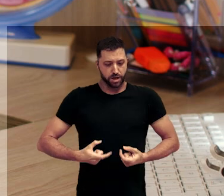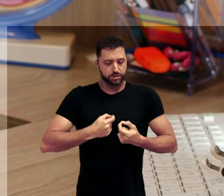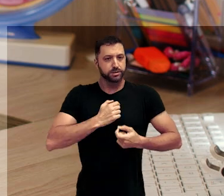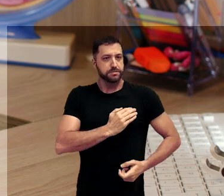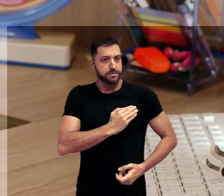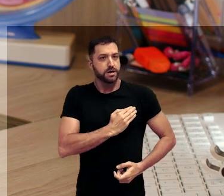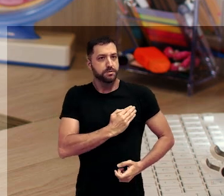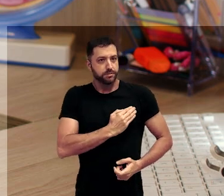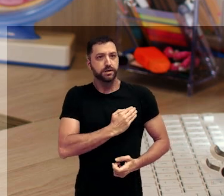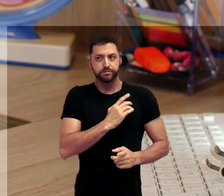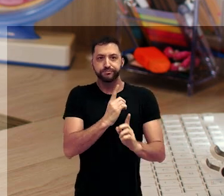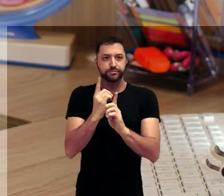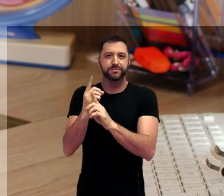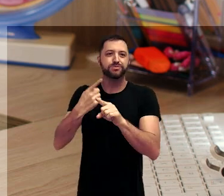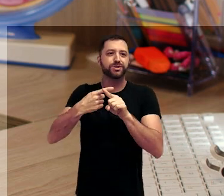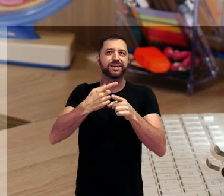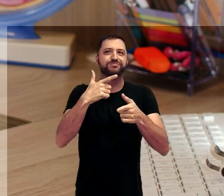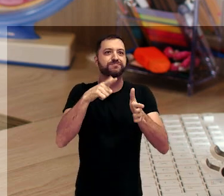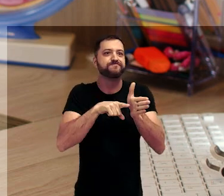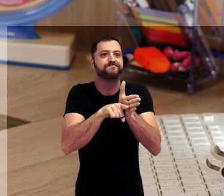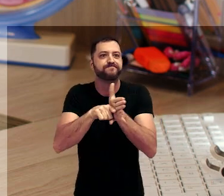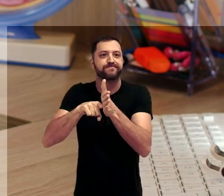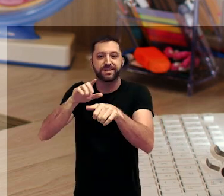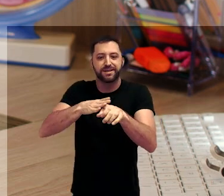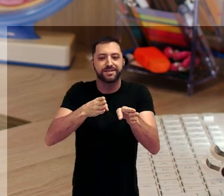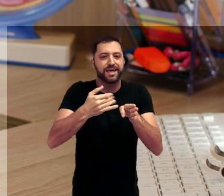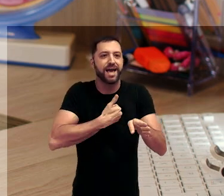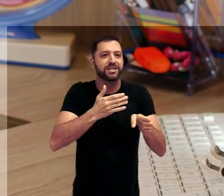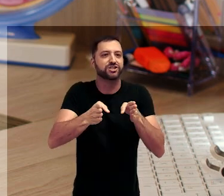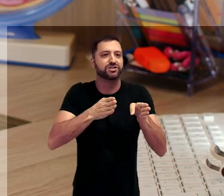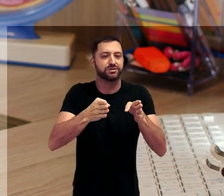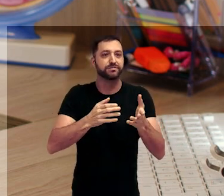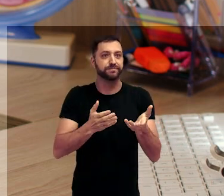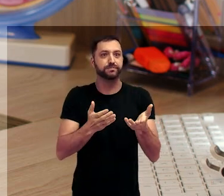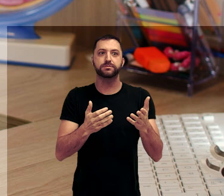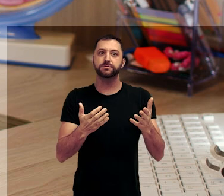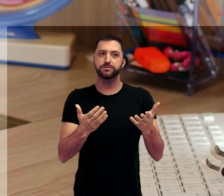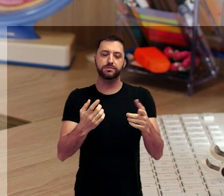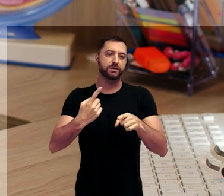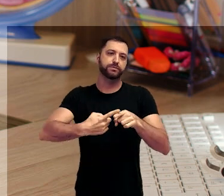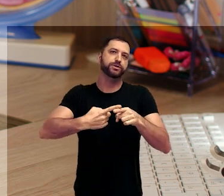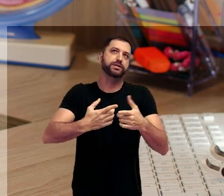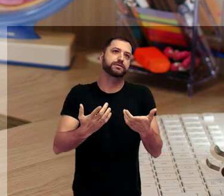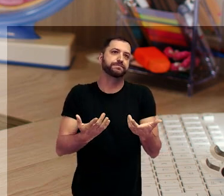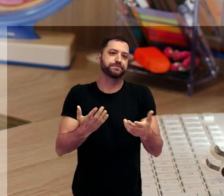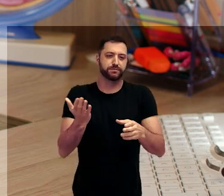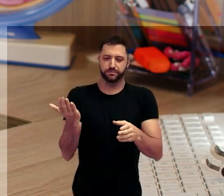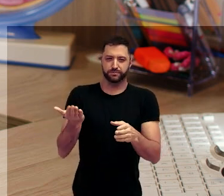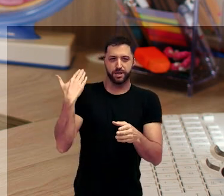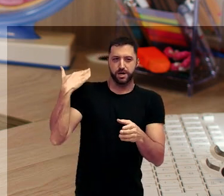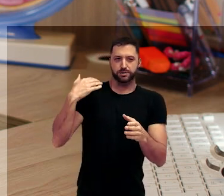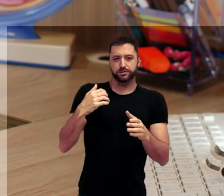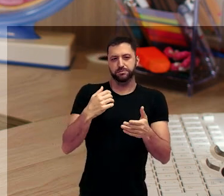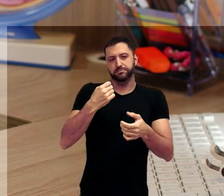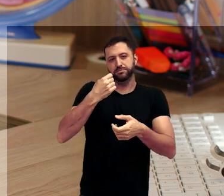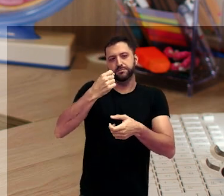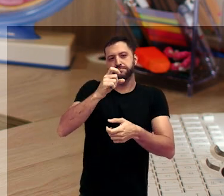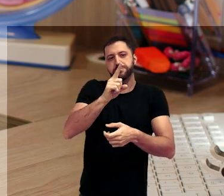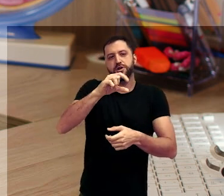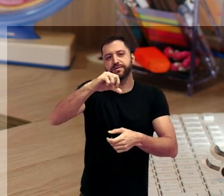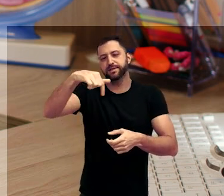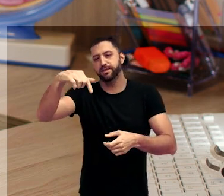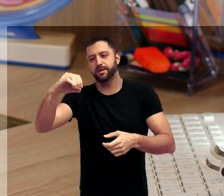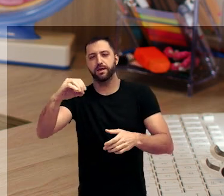de rastreamento de câncer de mama. Isso tem alguns motivos, porque muita coisa mudou dos anos